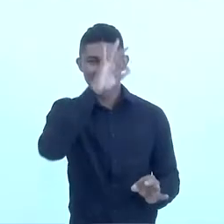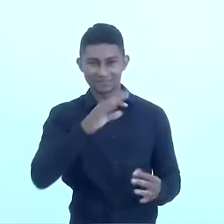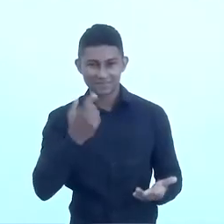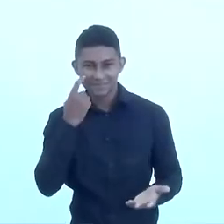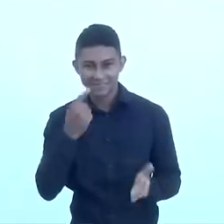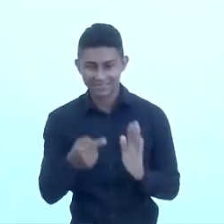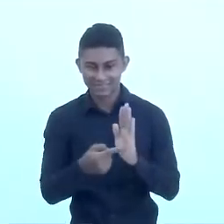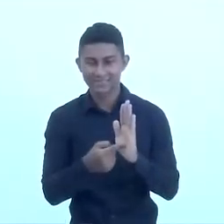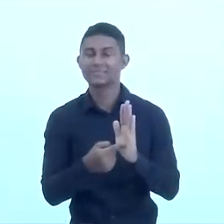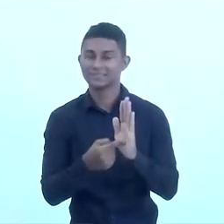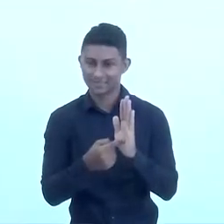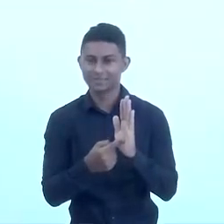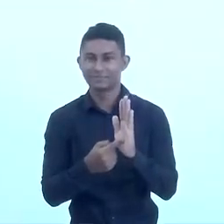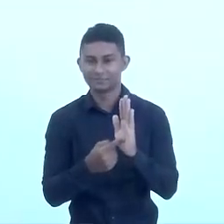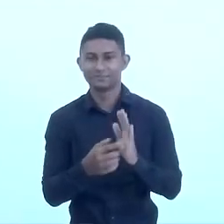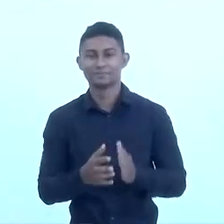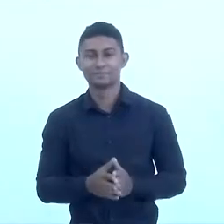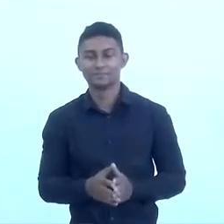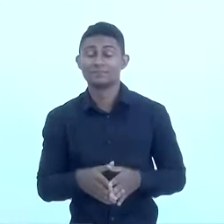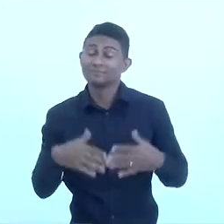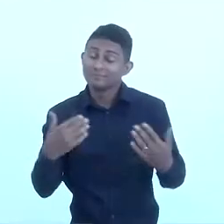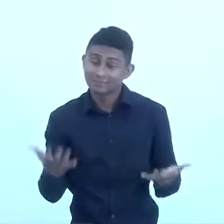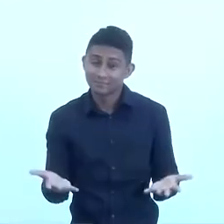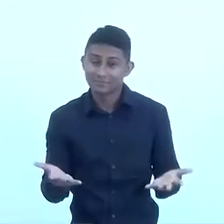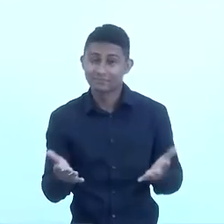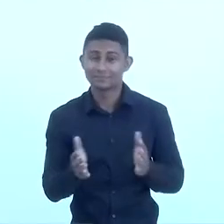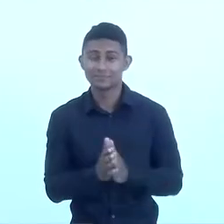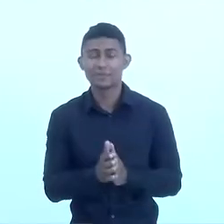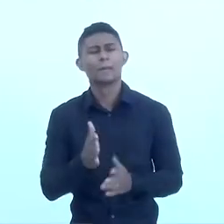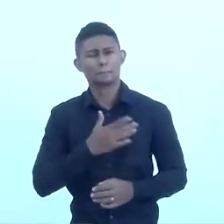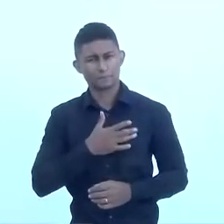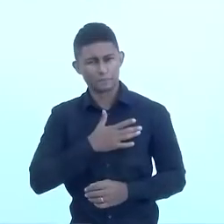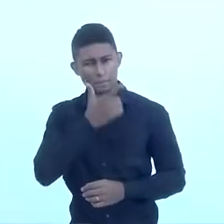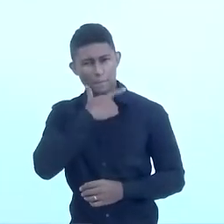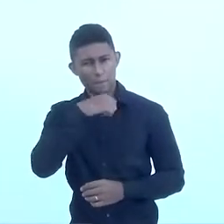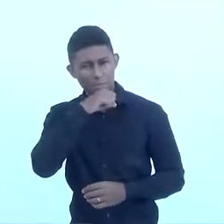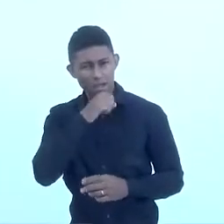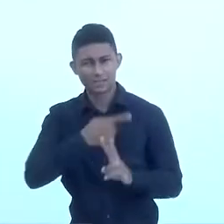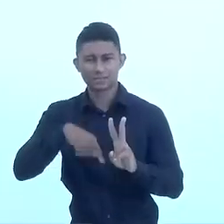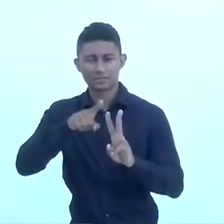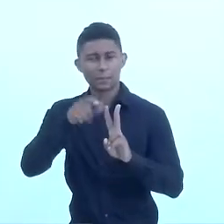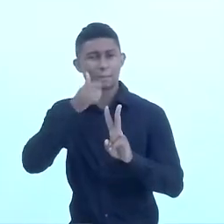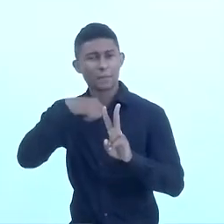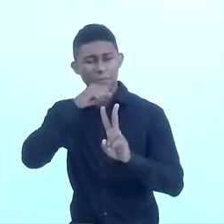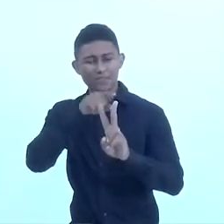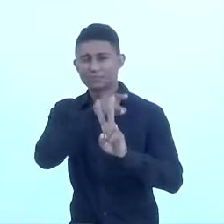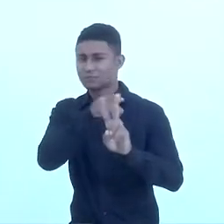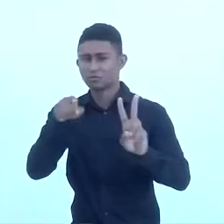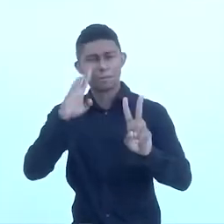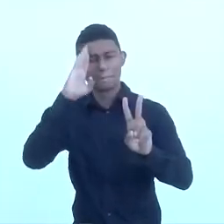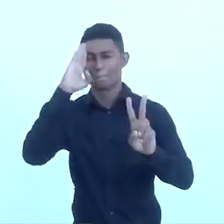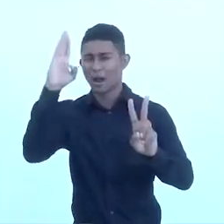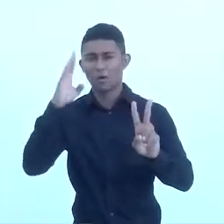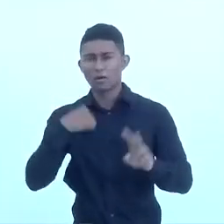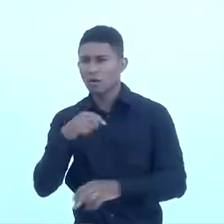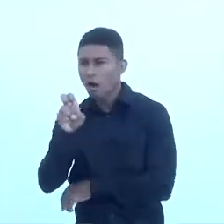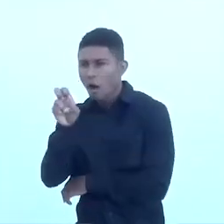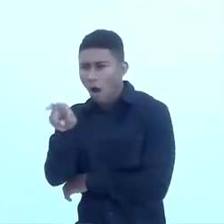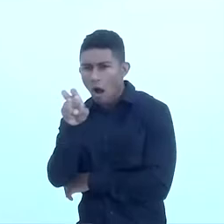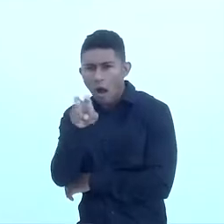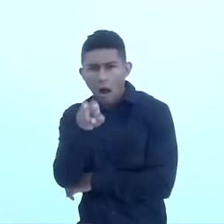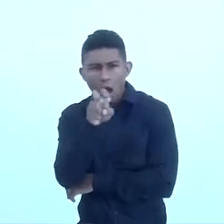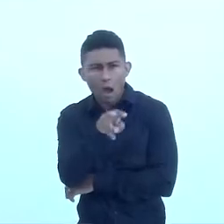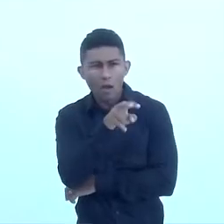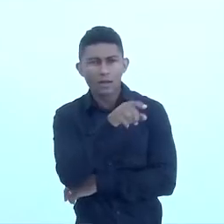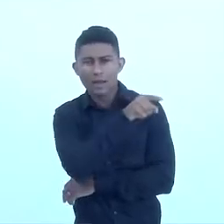Treina, né? O metro, né? Mas, enfim, meu pai e minha mãe, na observação